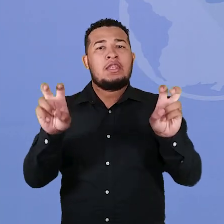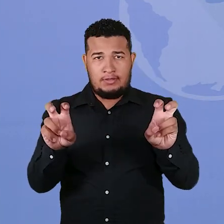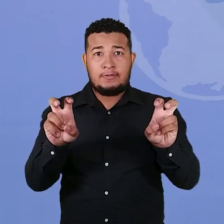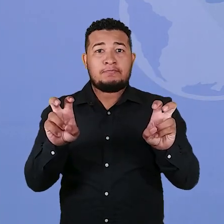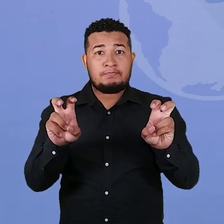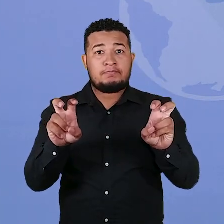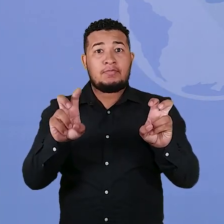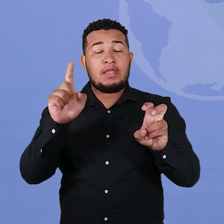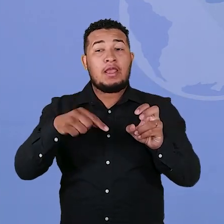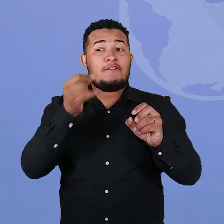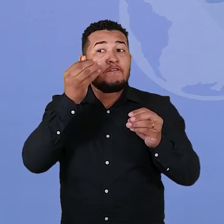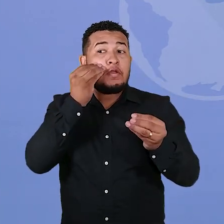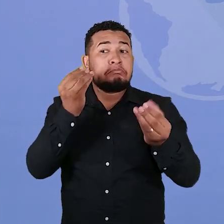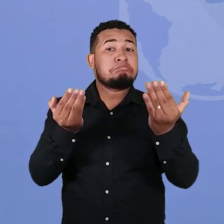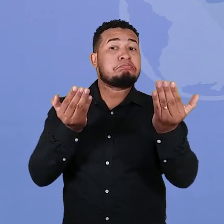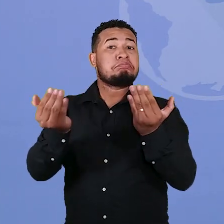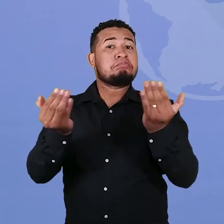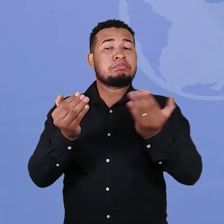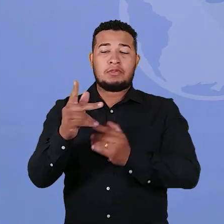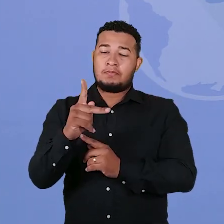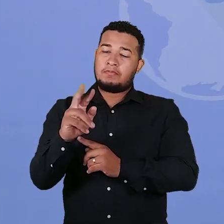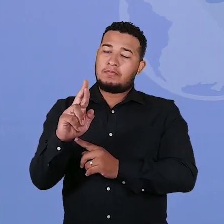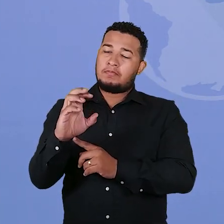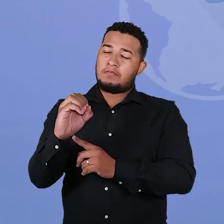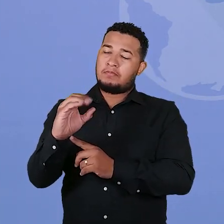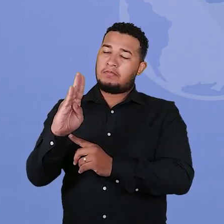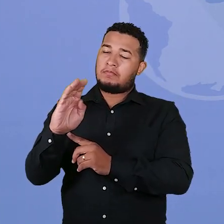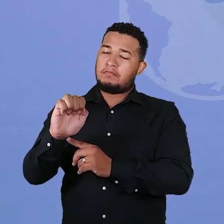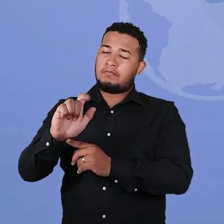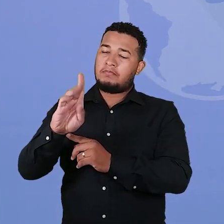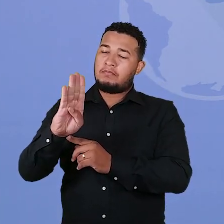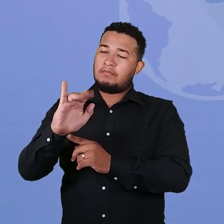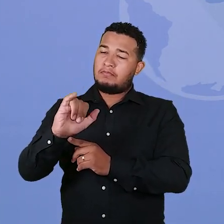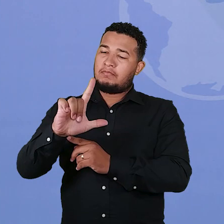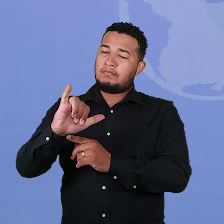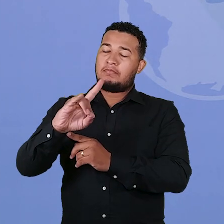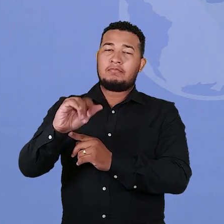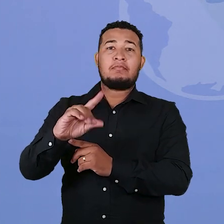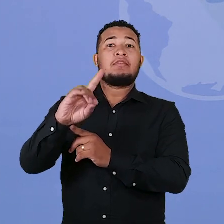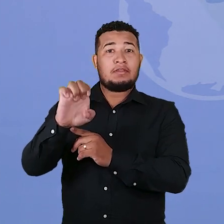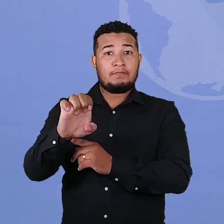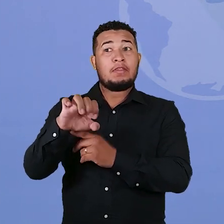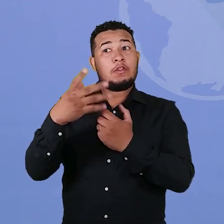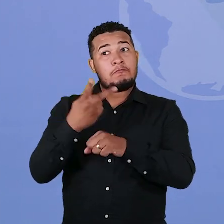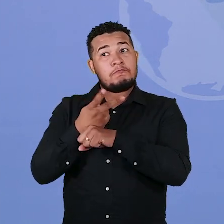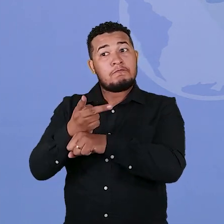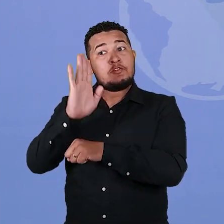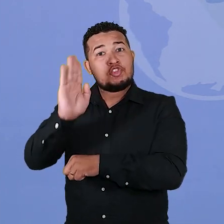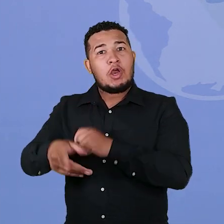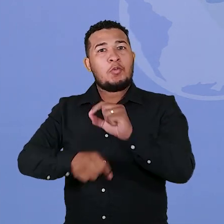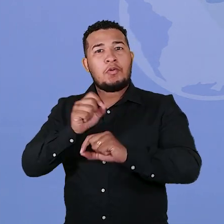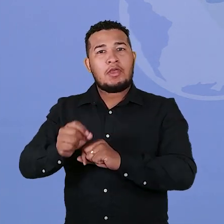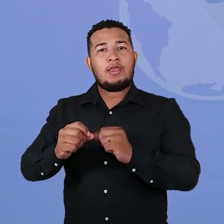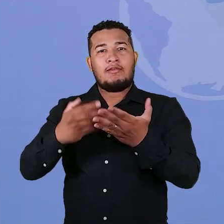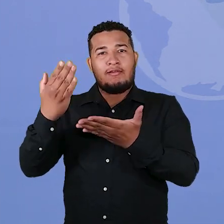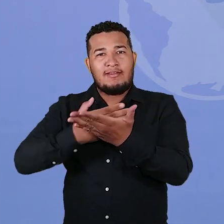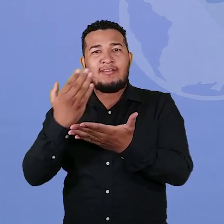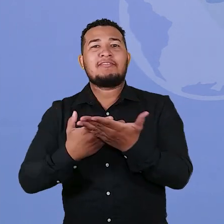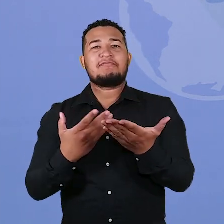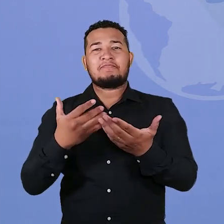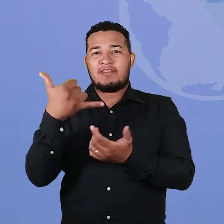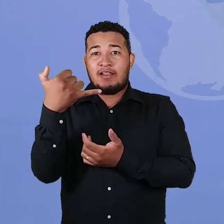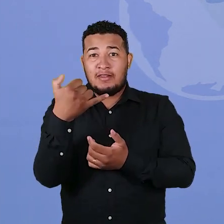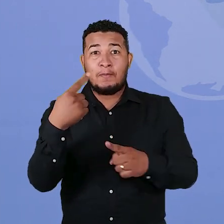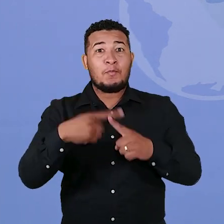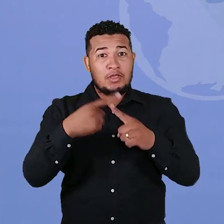hoje nós vamos falar sobre probabilidade então já começa aí a buscar caderno e